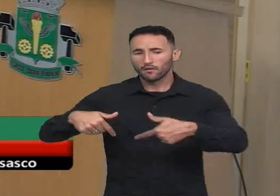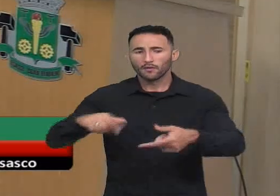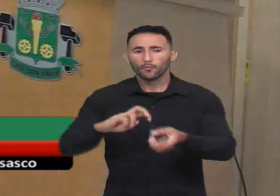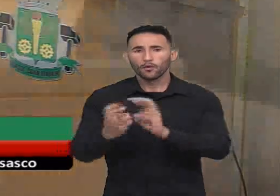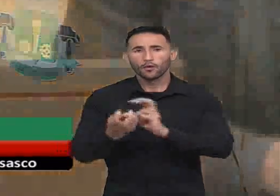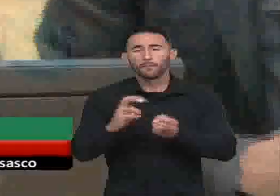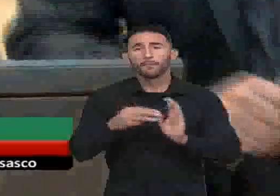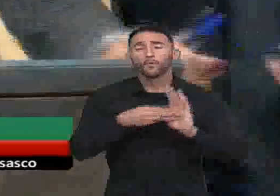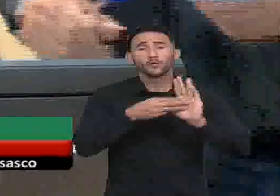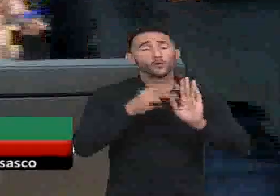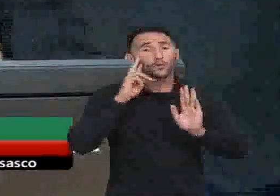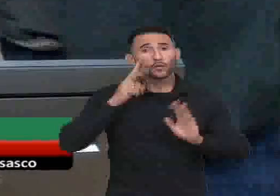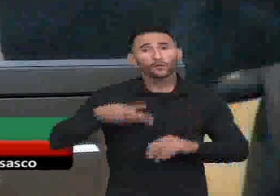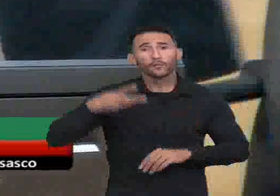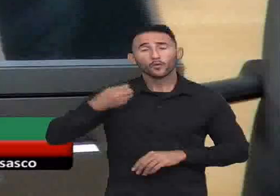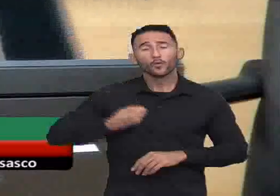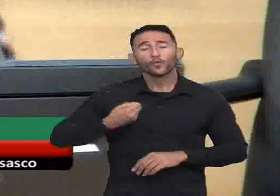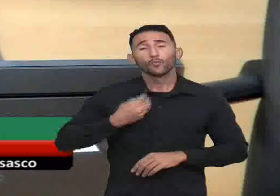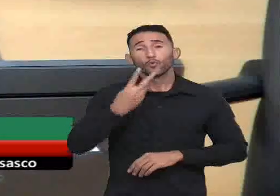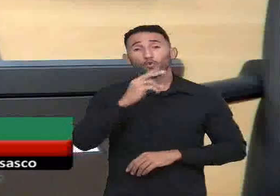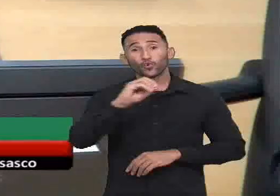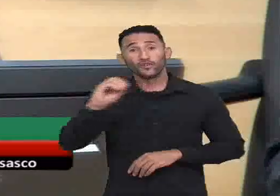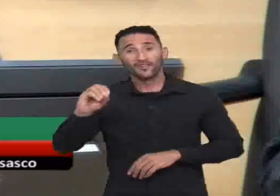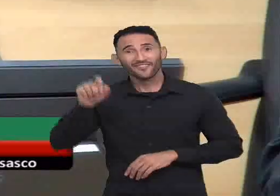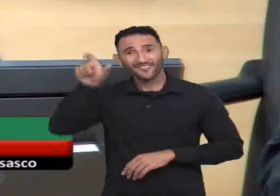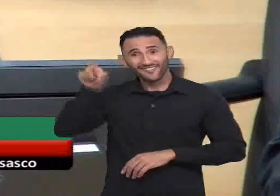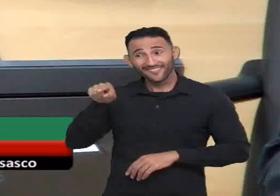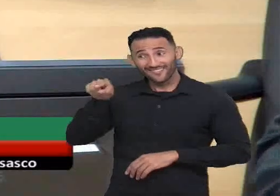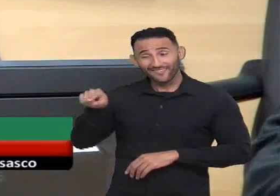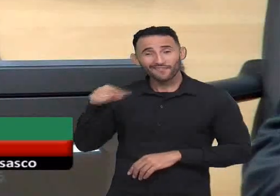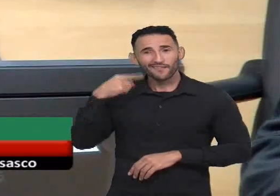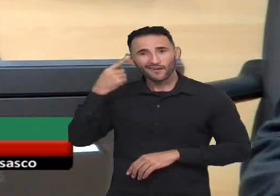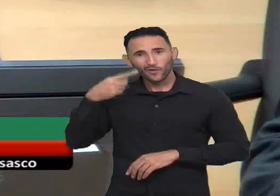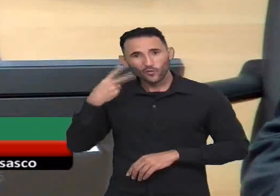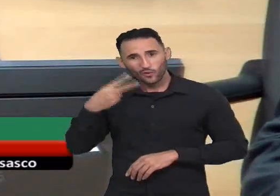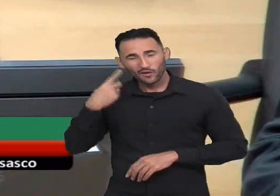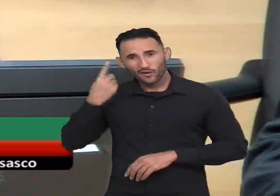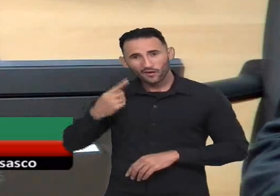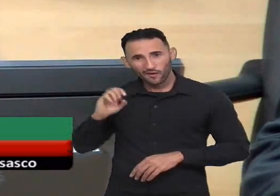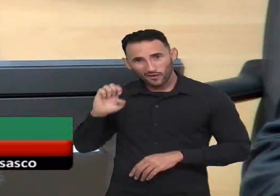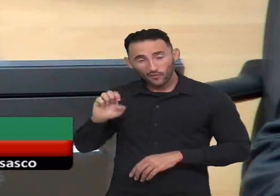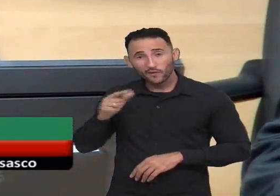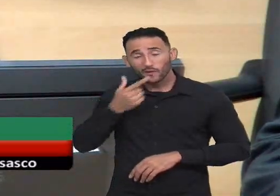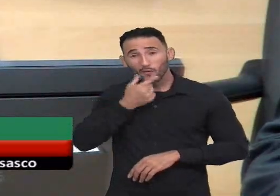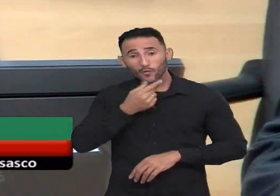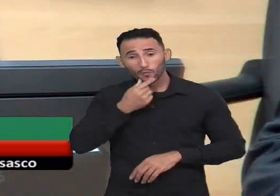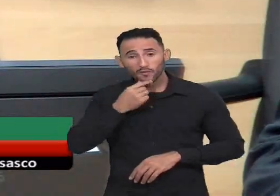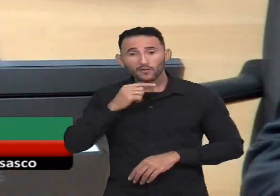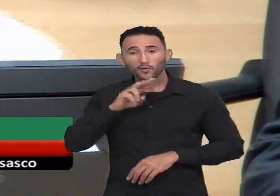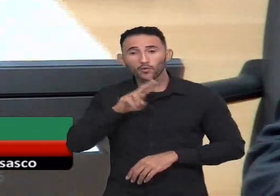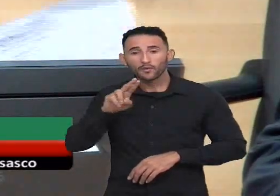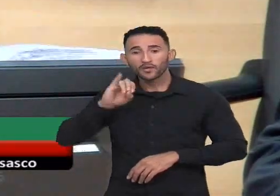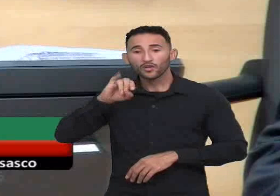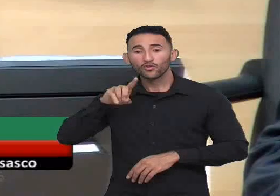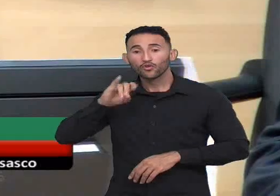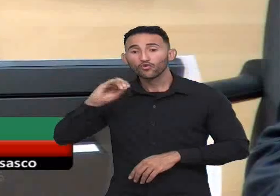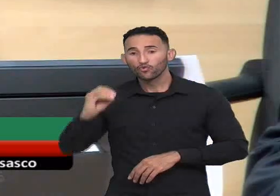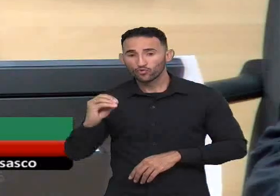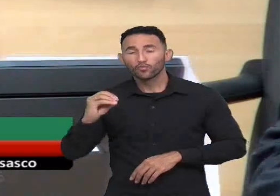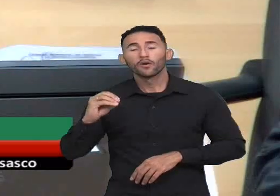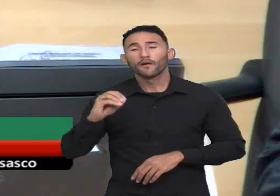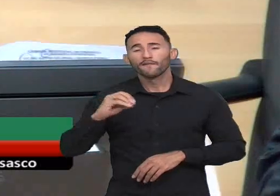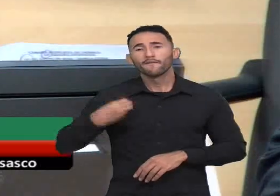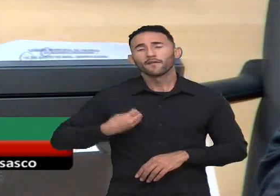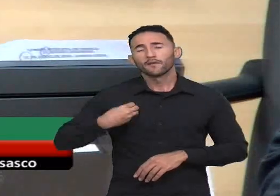número 200 de 2023, da nobre vereadora Elza Oliveira, ao mestre Índio, por uma vida dedicada à capoeira de